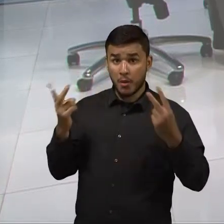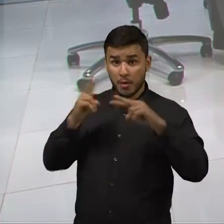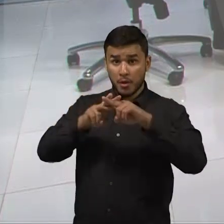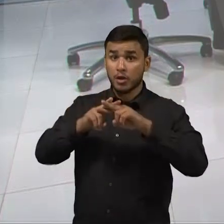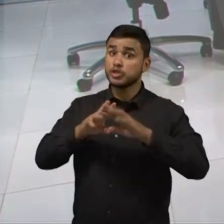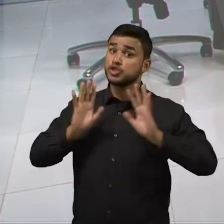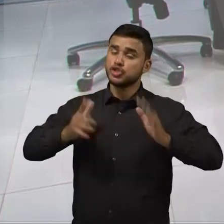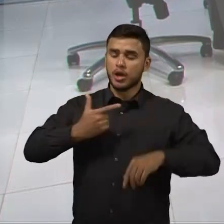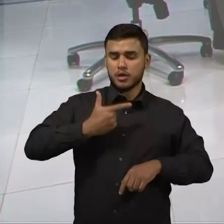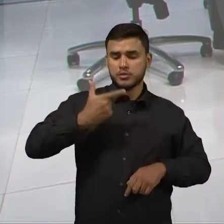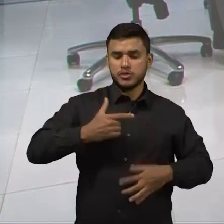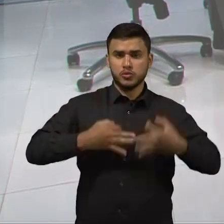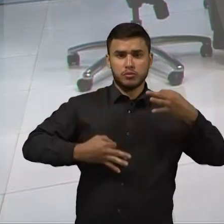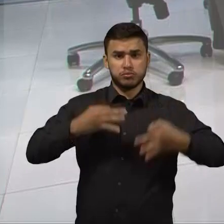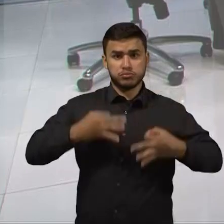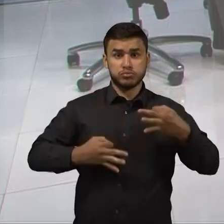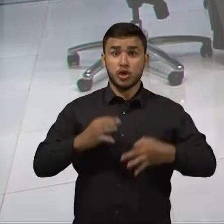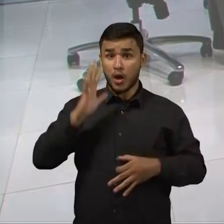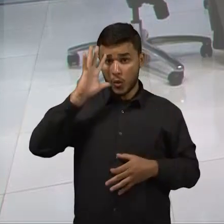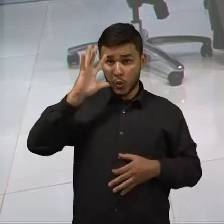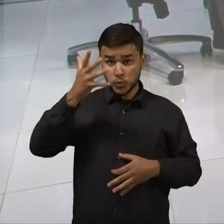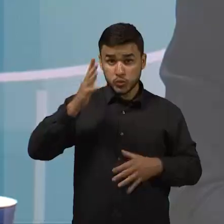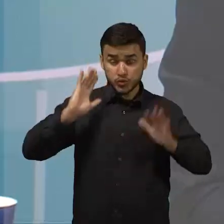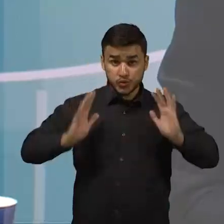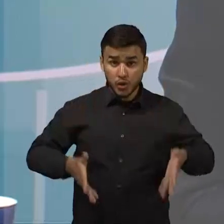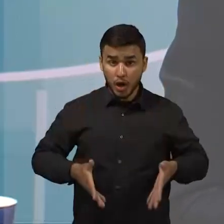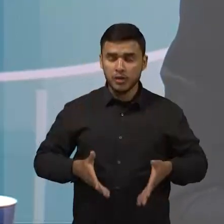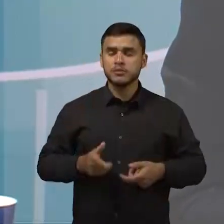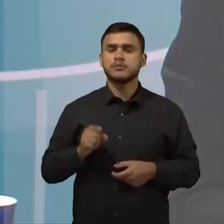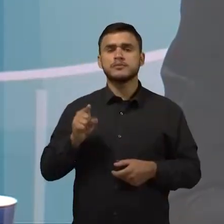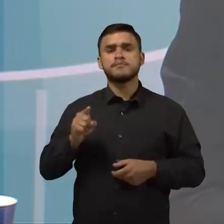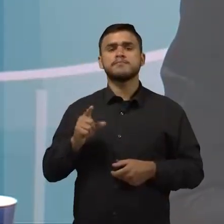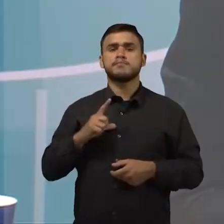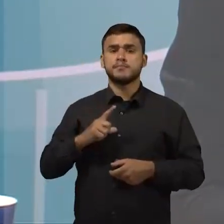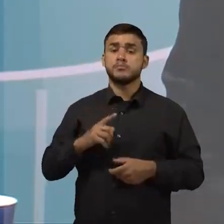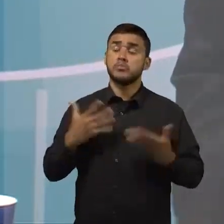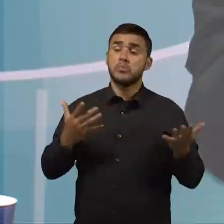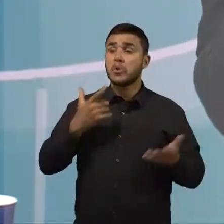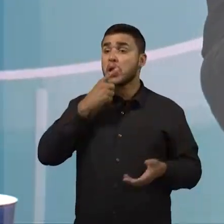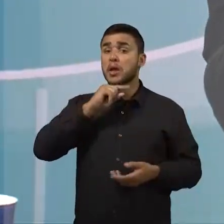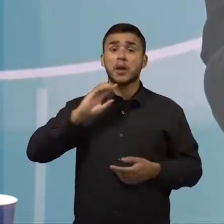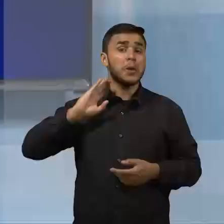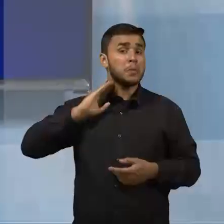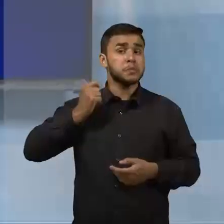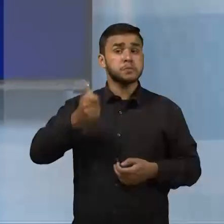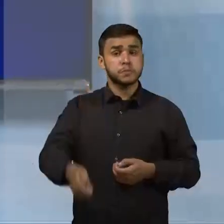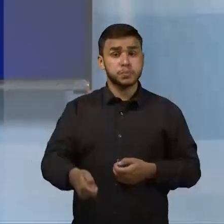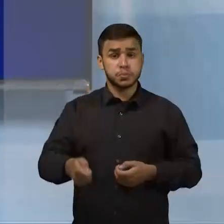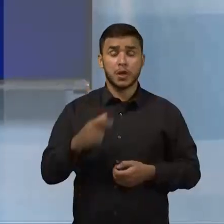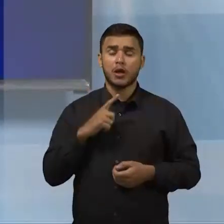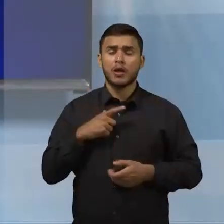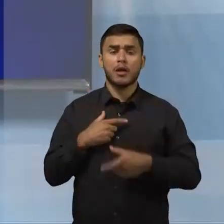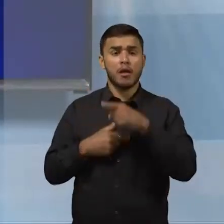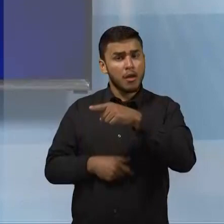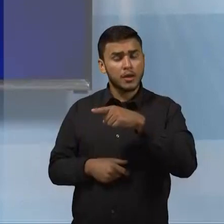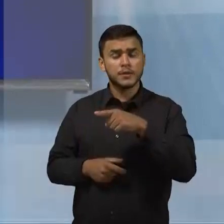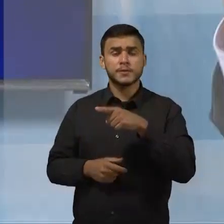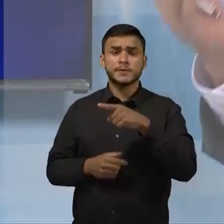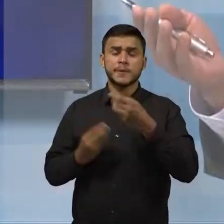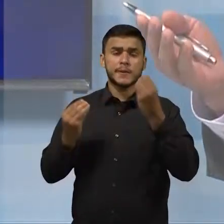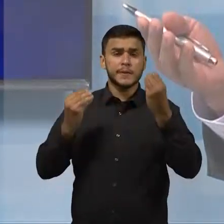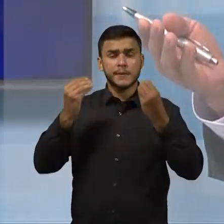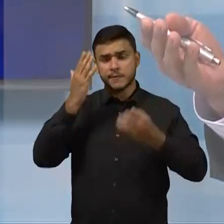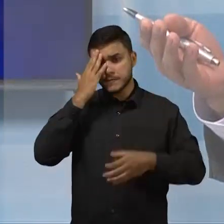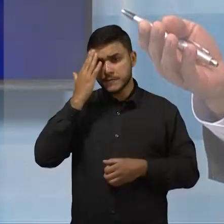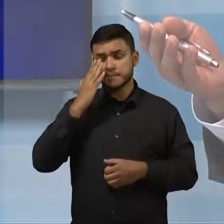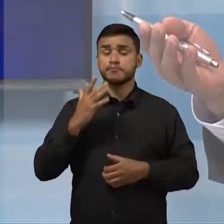condenação em segunda instância, portanto deixou em aberto, a critério do juiz que vai votar e arbitrar. Há